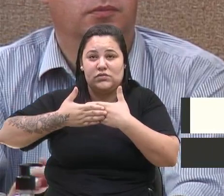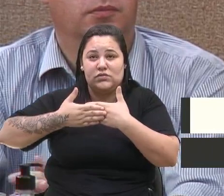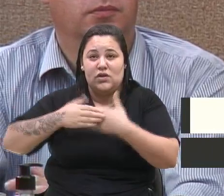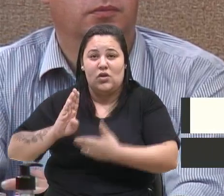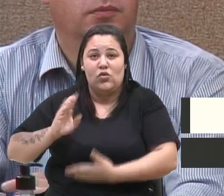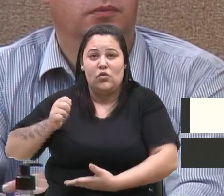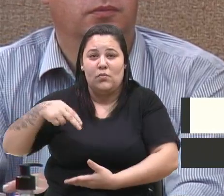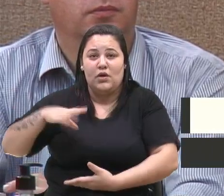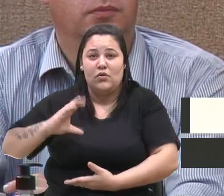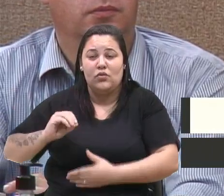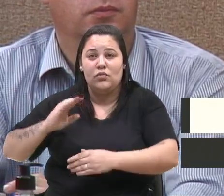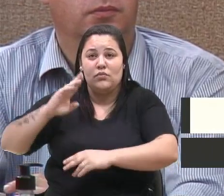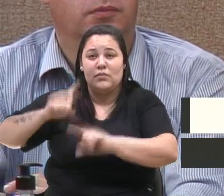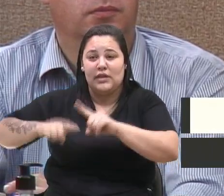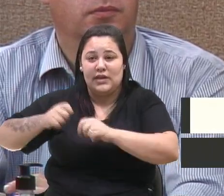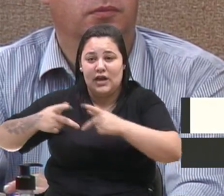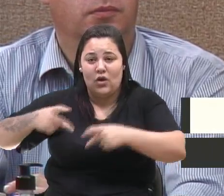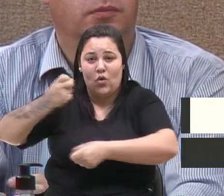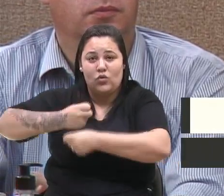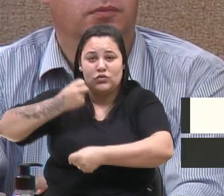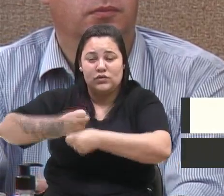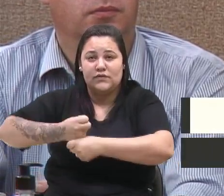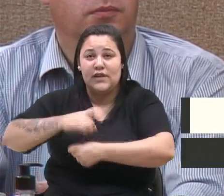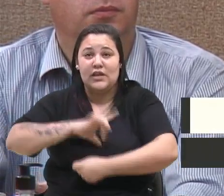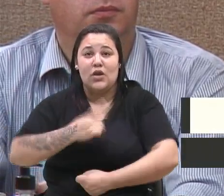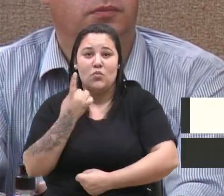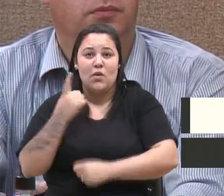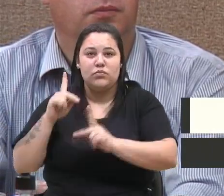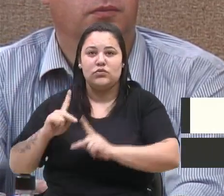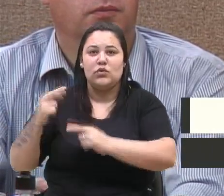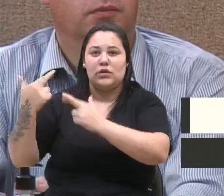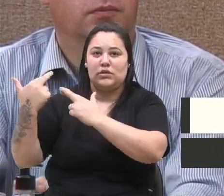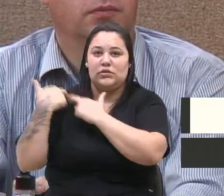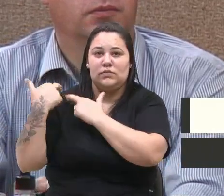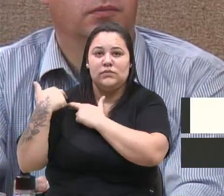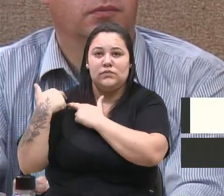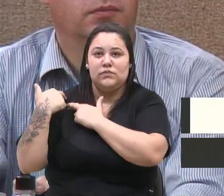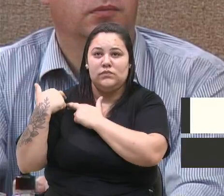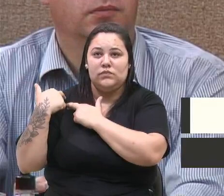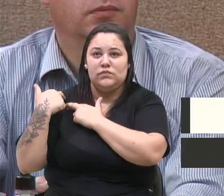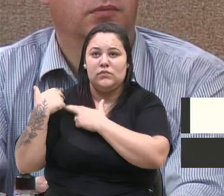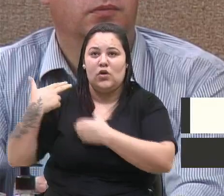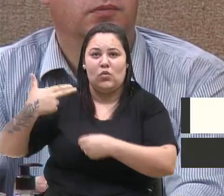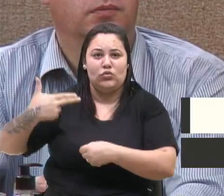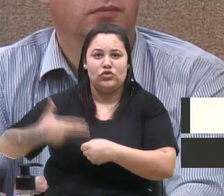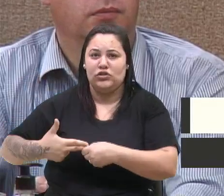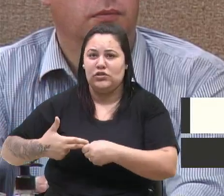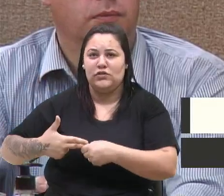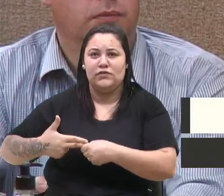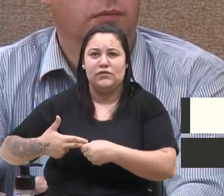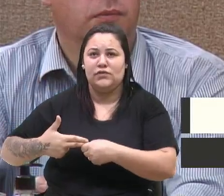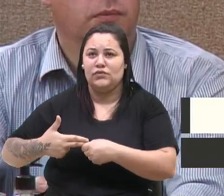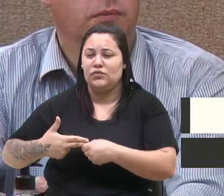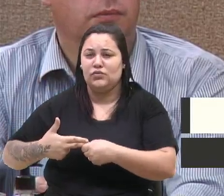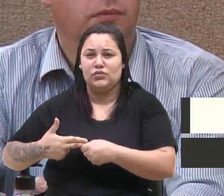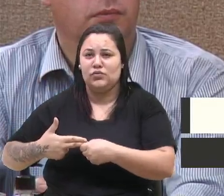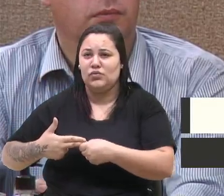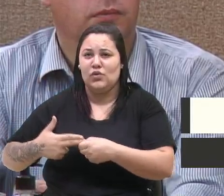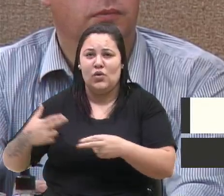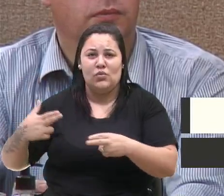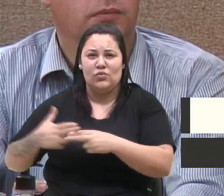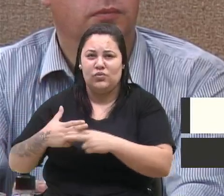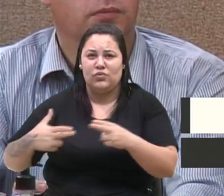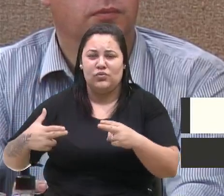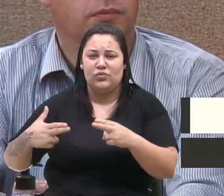Materiais de Construção. Teria uma pessoa responsável por isso, combustível, motosserra, bom, enfim. Todo